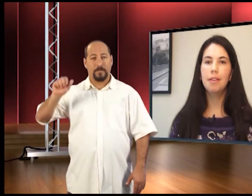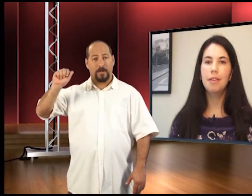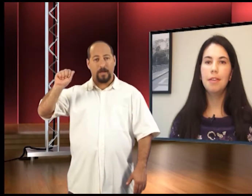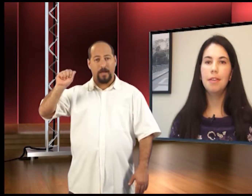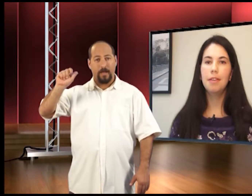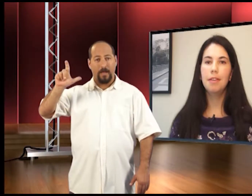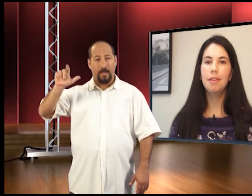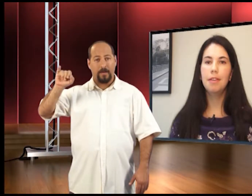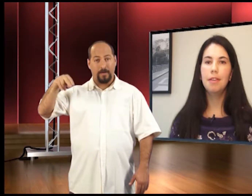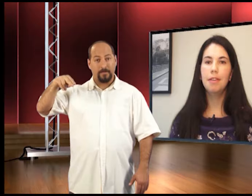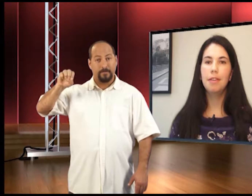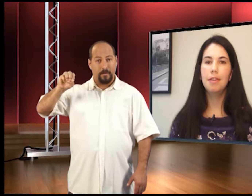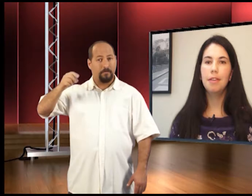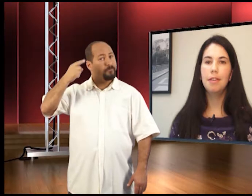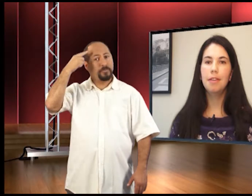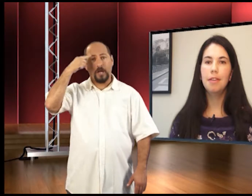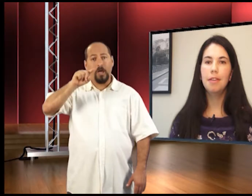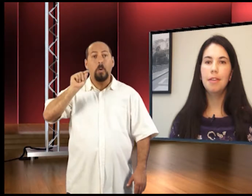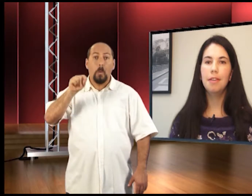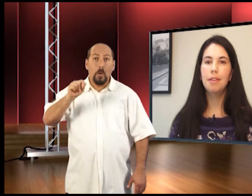implante.